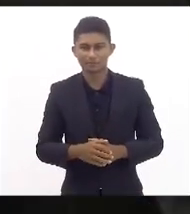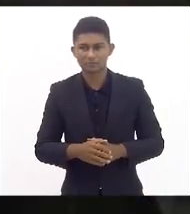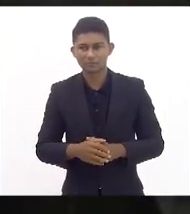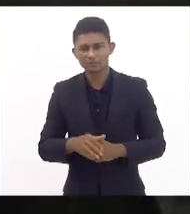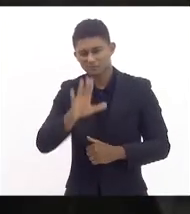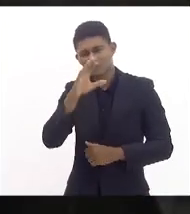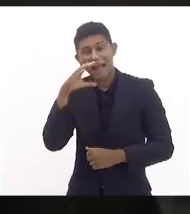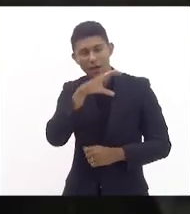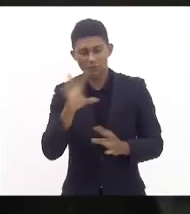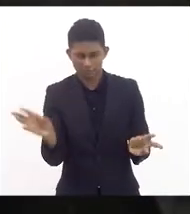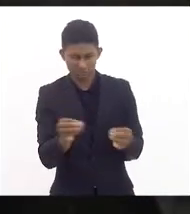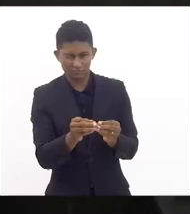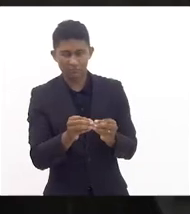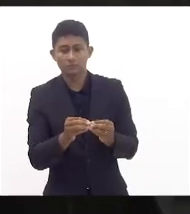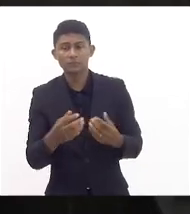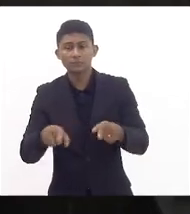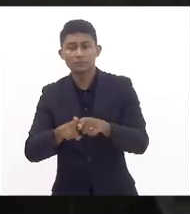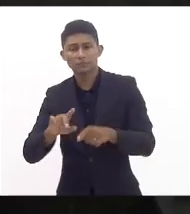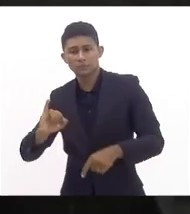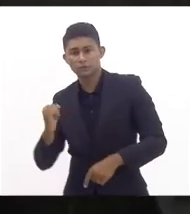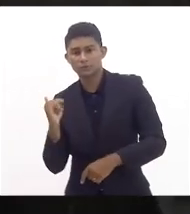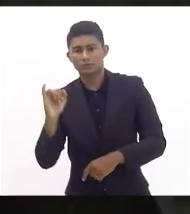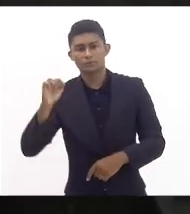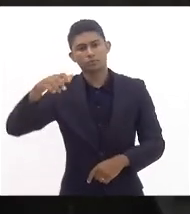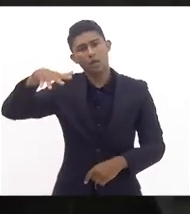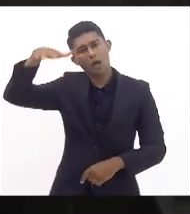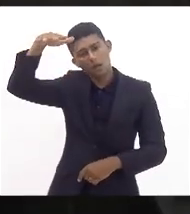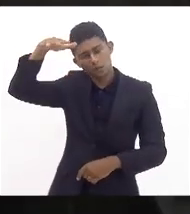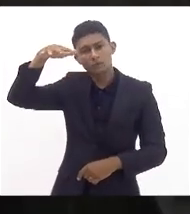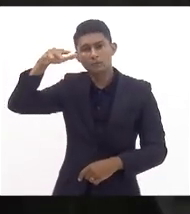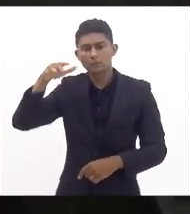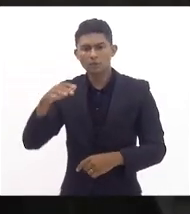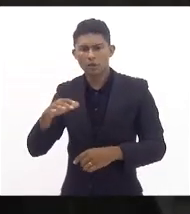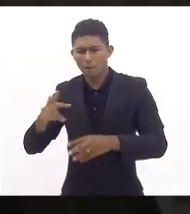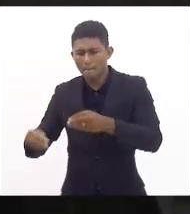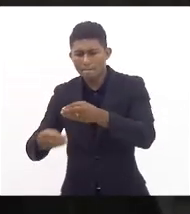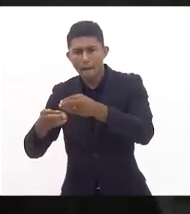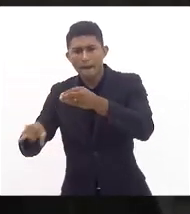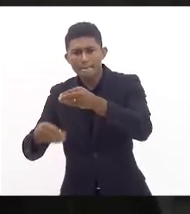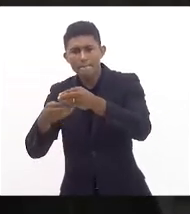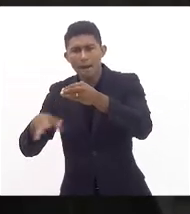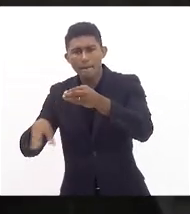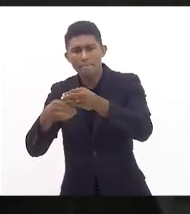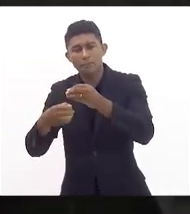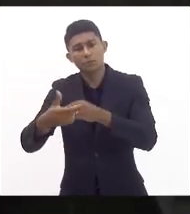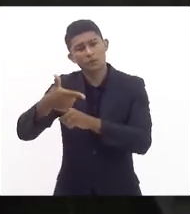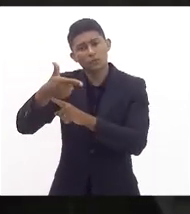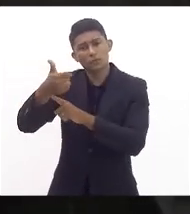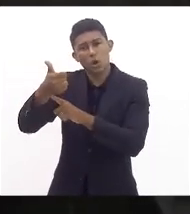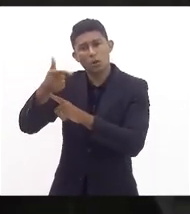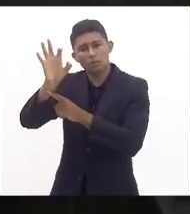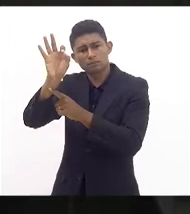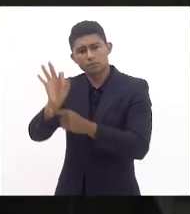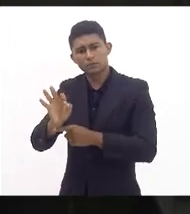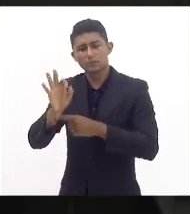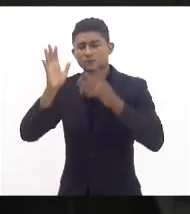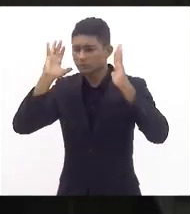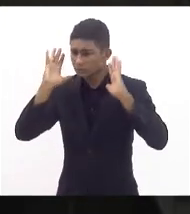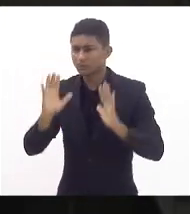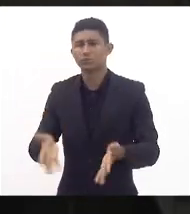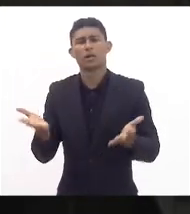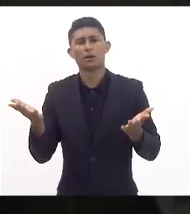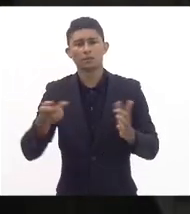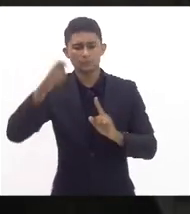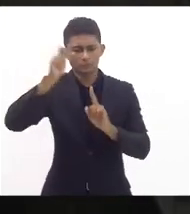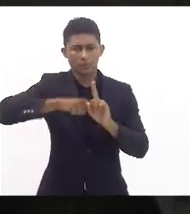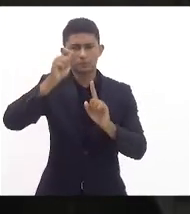concluir, e a inflação acumulada já chegou a 12 pontos percentuais dos 4 meses